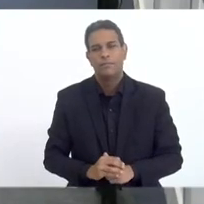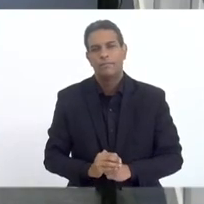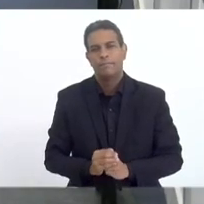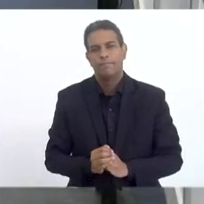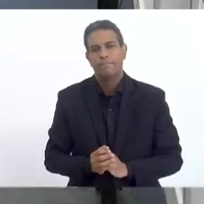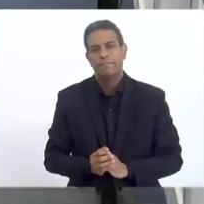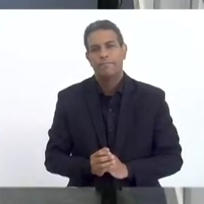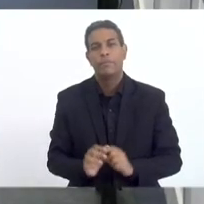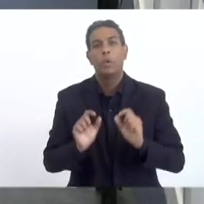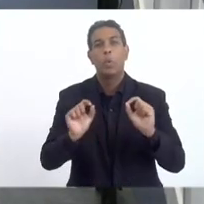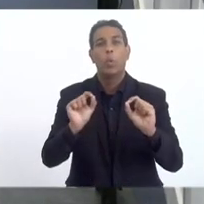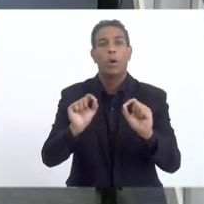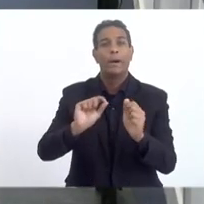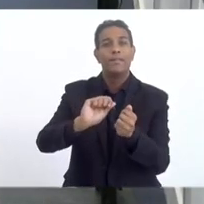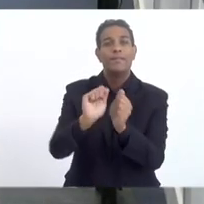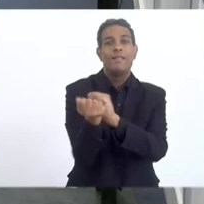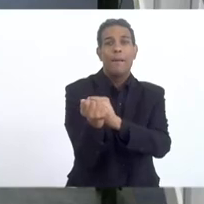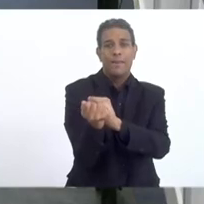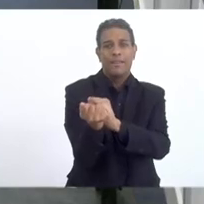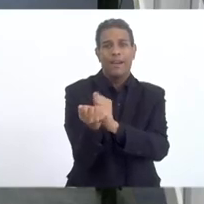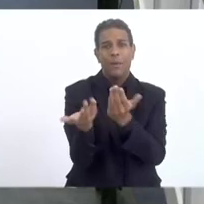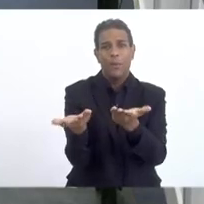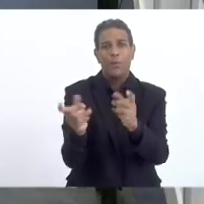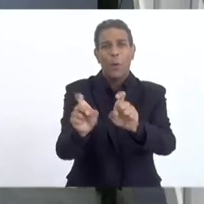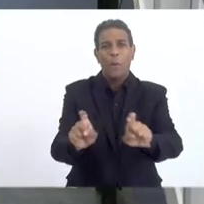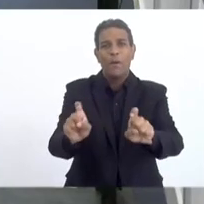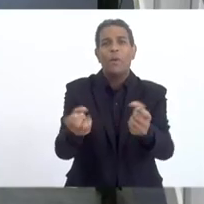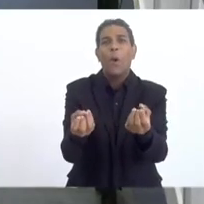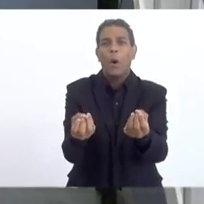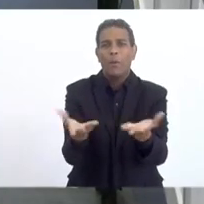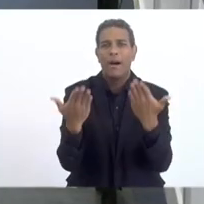porque acho que você está com o adaptador do Mac HDMI, não está? Ah, pode ser chamado. Se for,